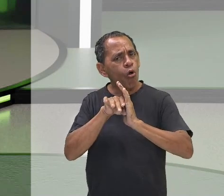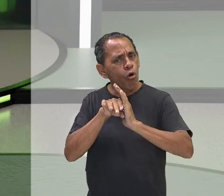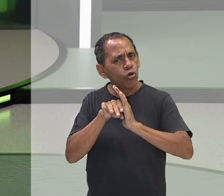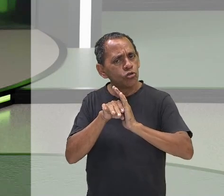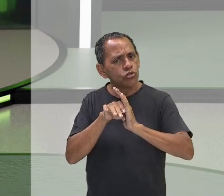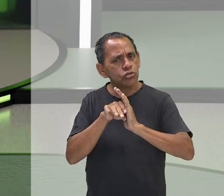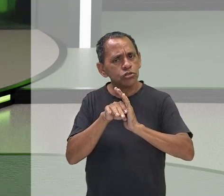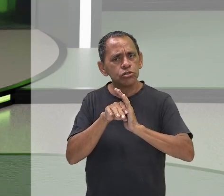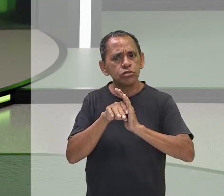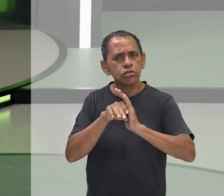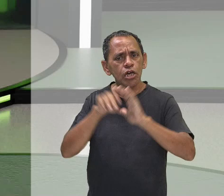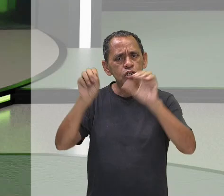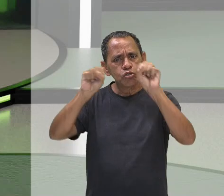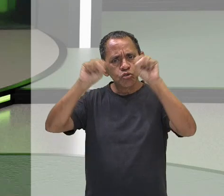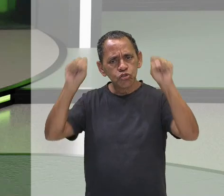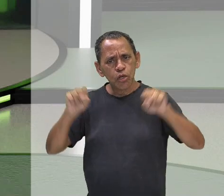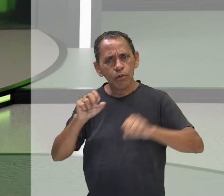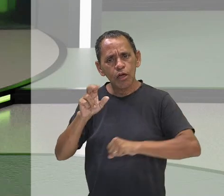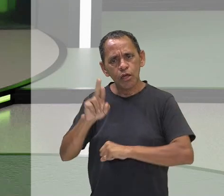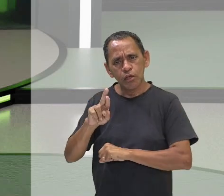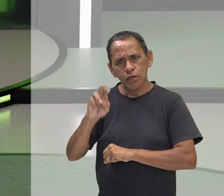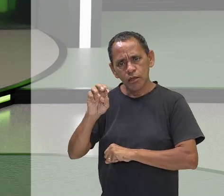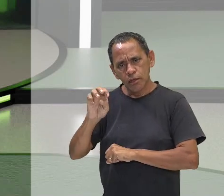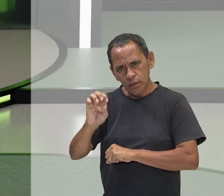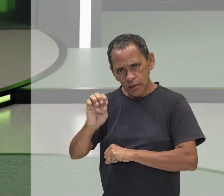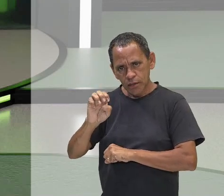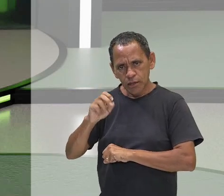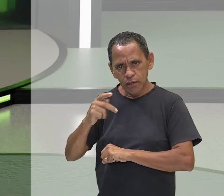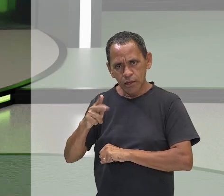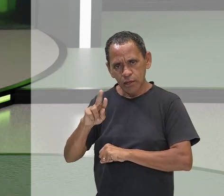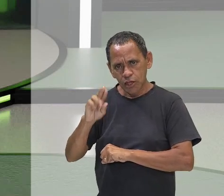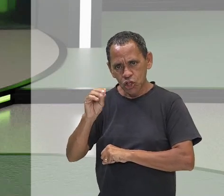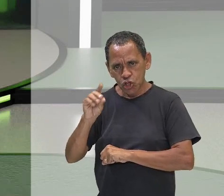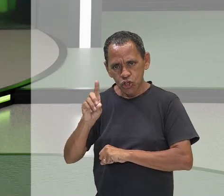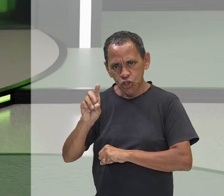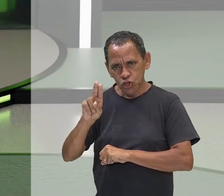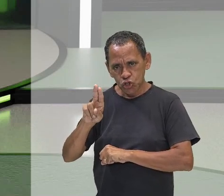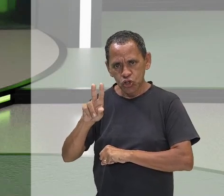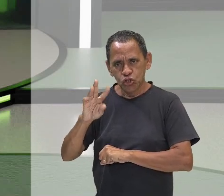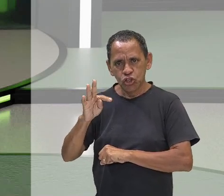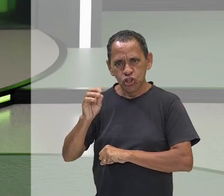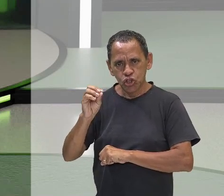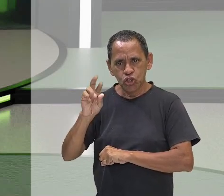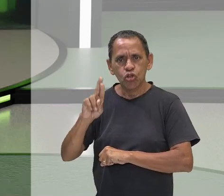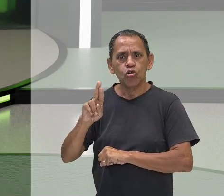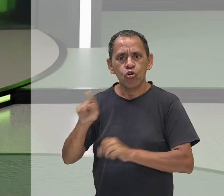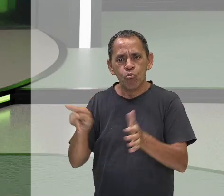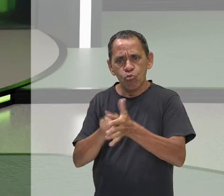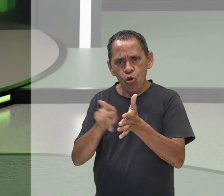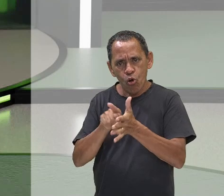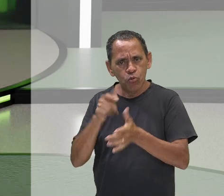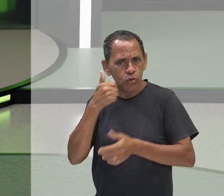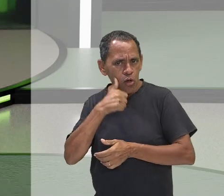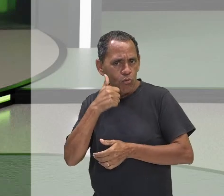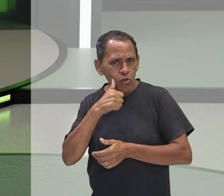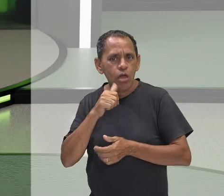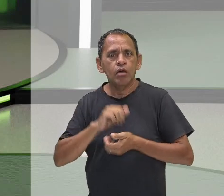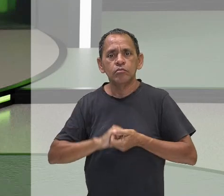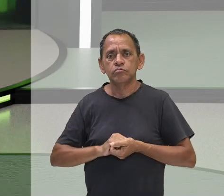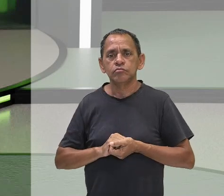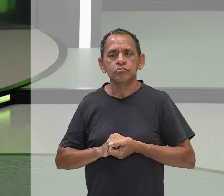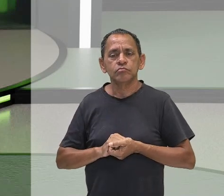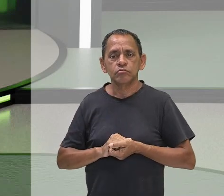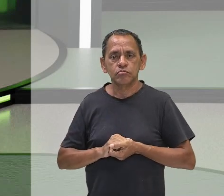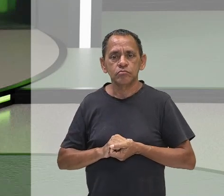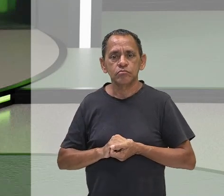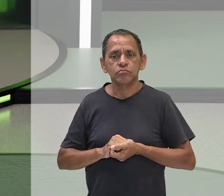sistema reprodutor. O sistema reprodutor, ele é um universo de